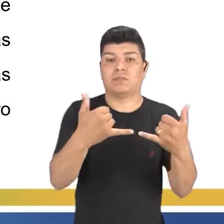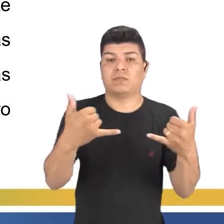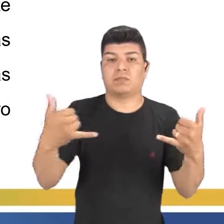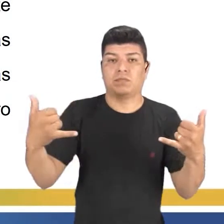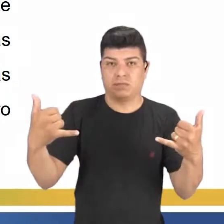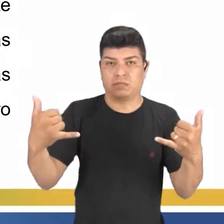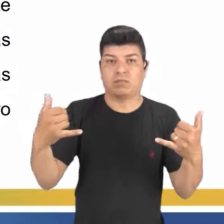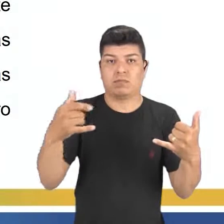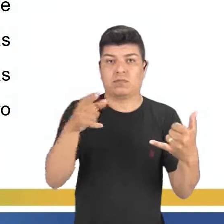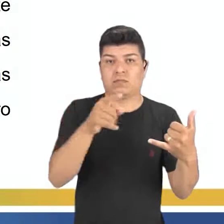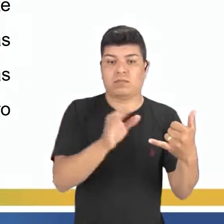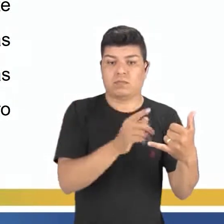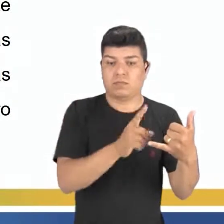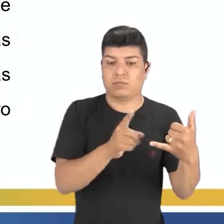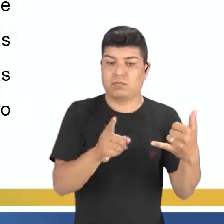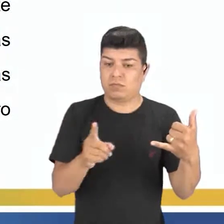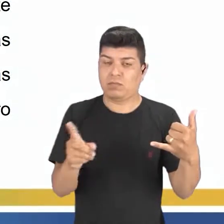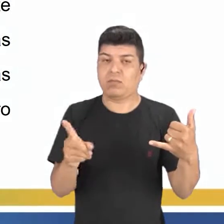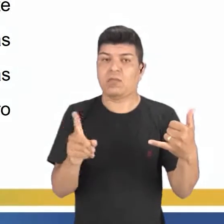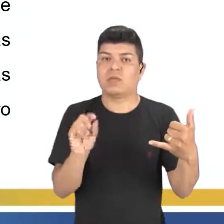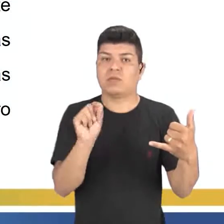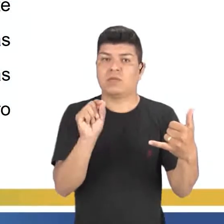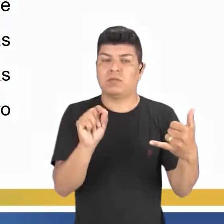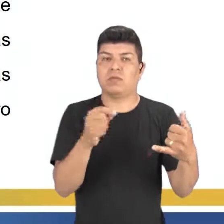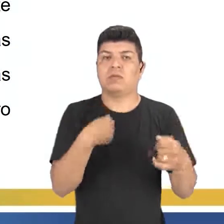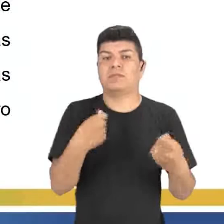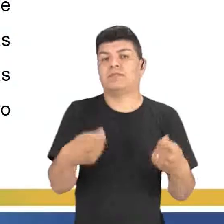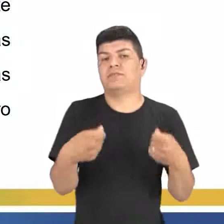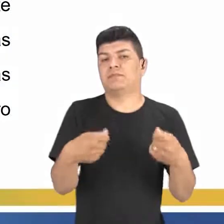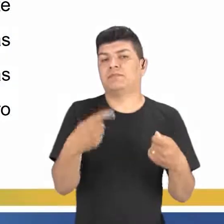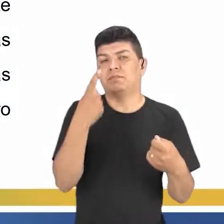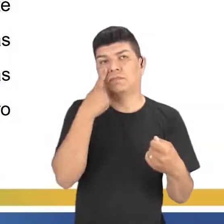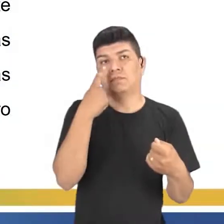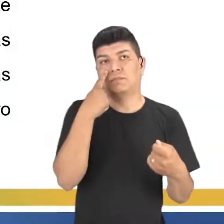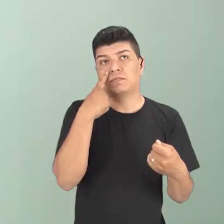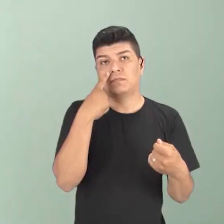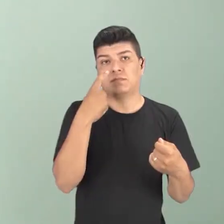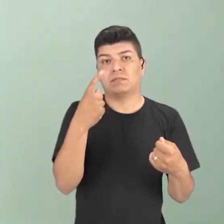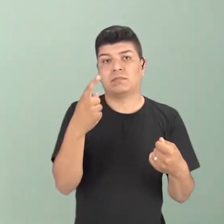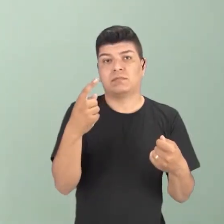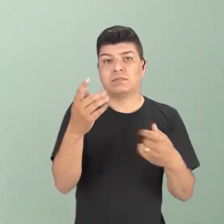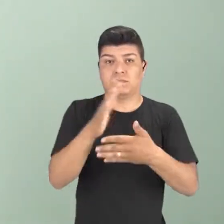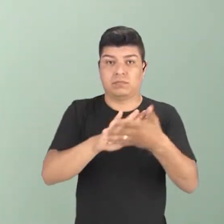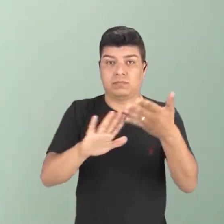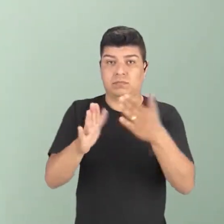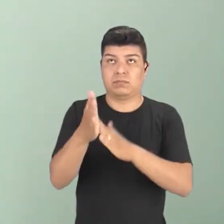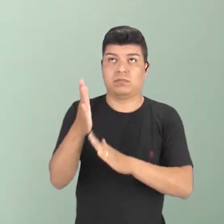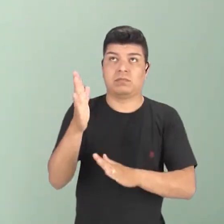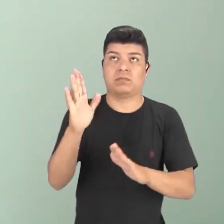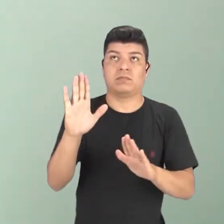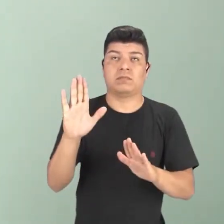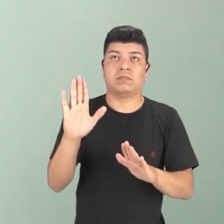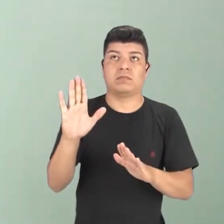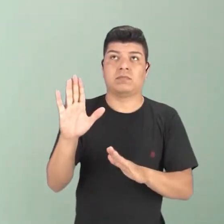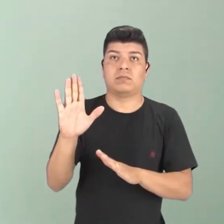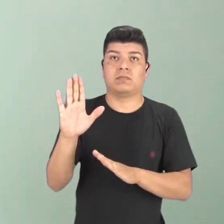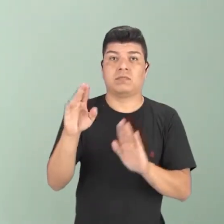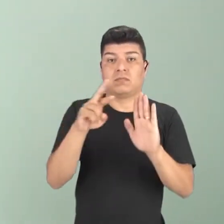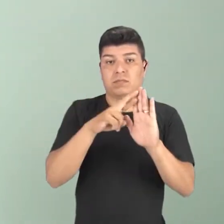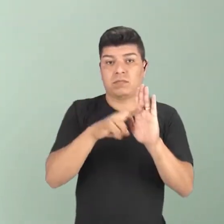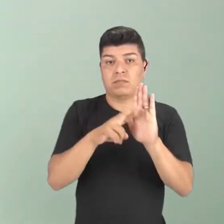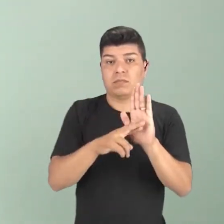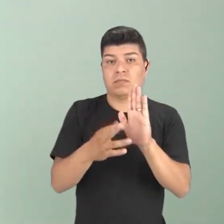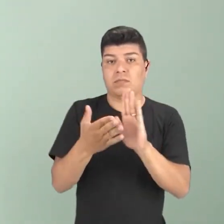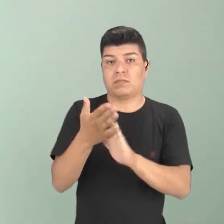em um ponto dele. O que seria isso? Aí eu preciso que você olhe aqui para minha mão agora. A regra da mão direita ela